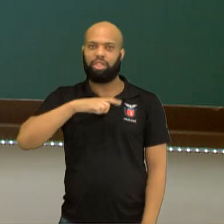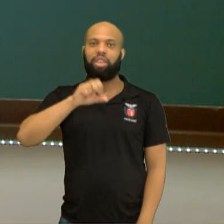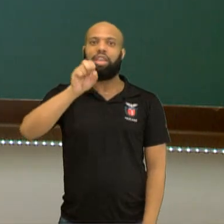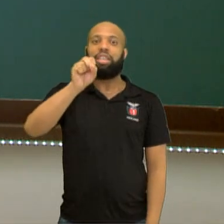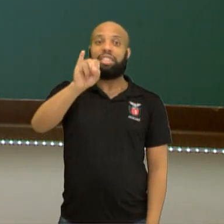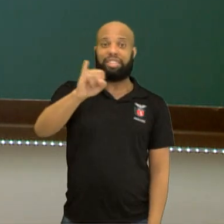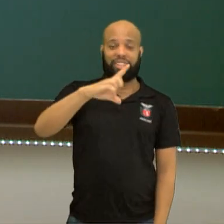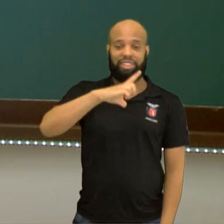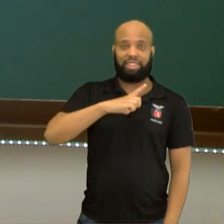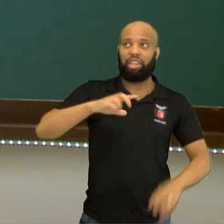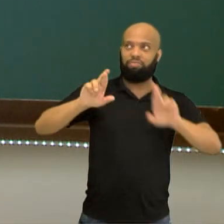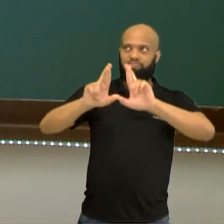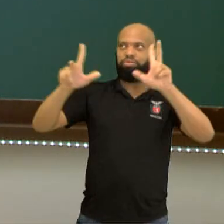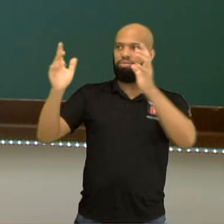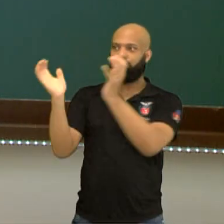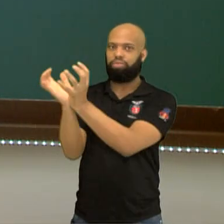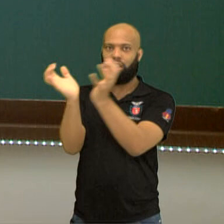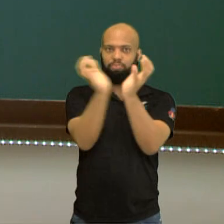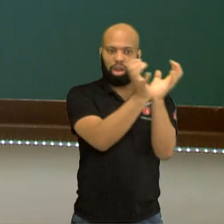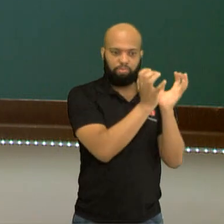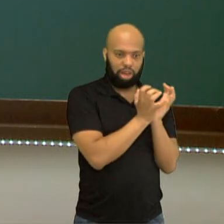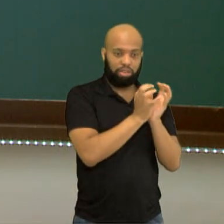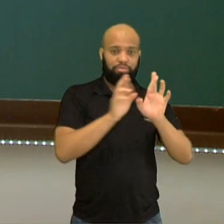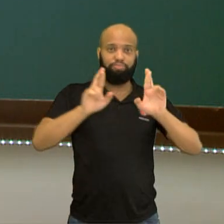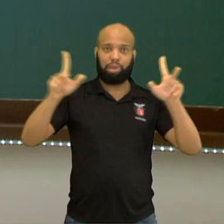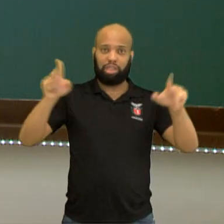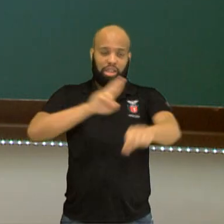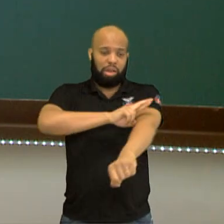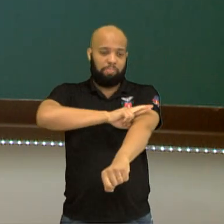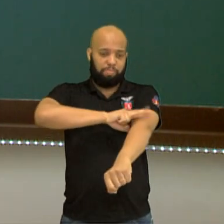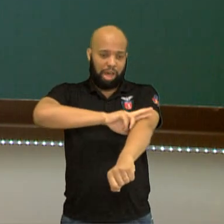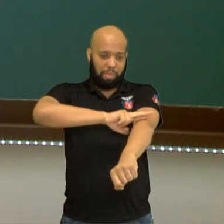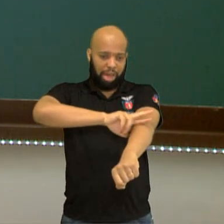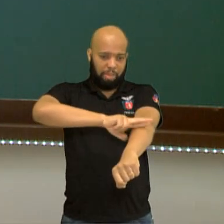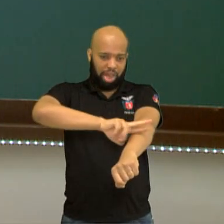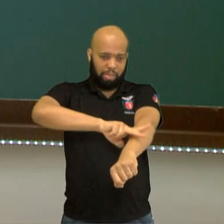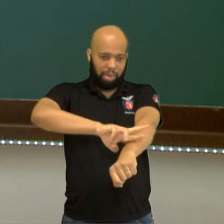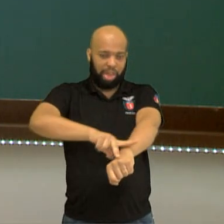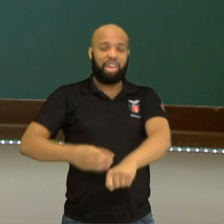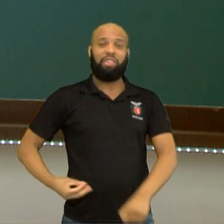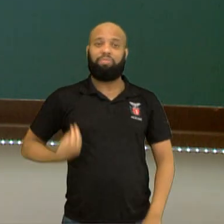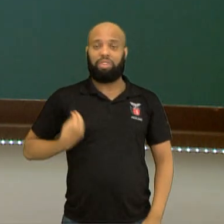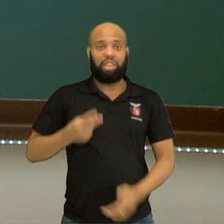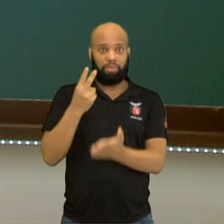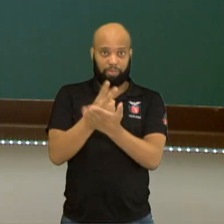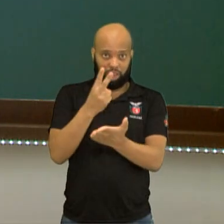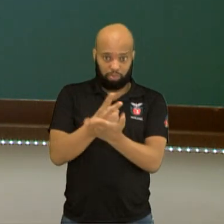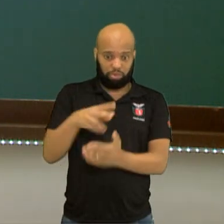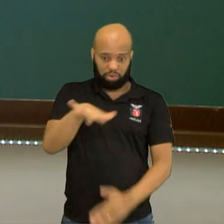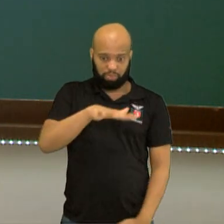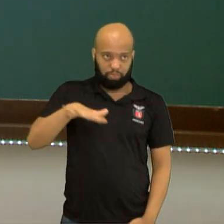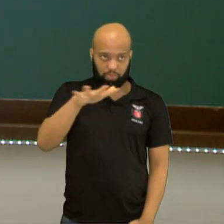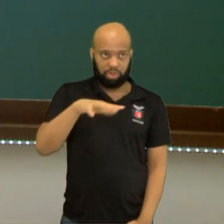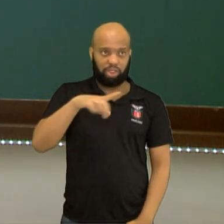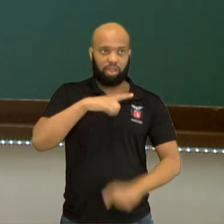tenho diferentes grupos étnicos vivendo num mesmo espaço, eu vou ter